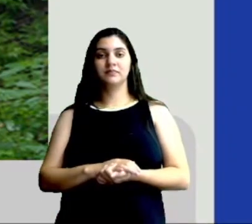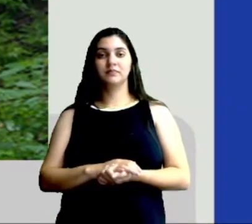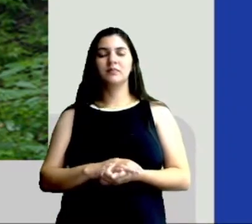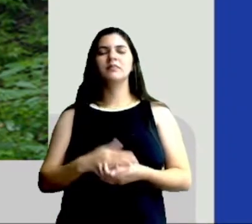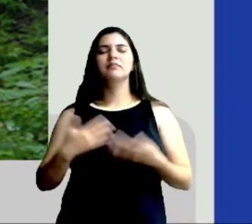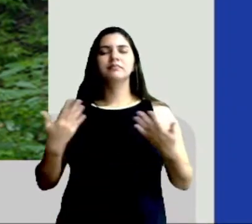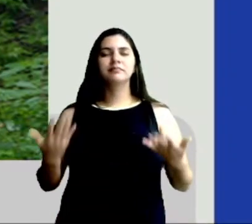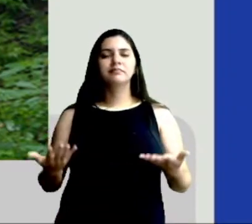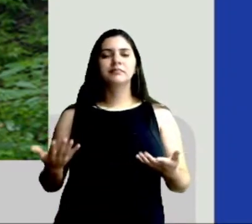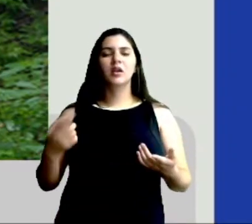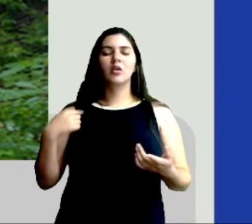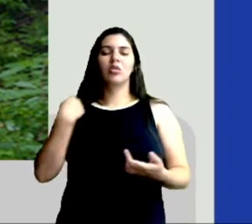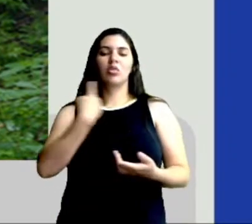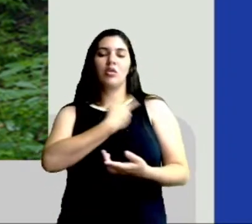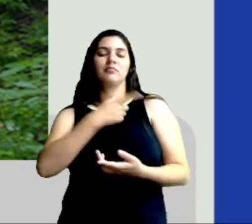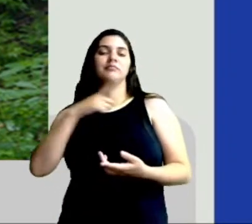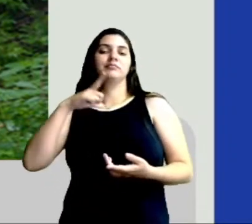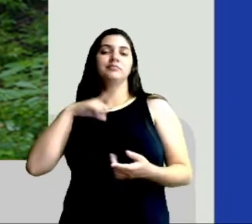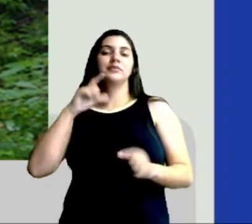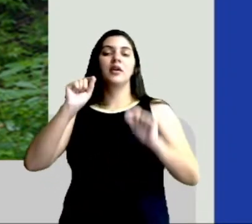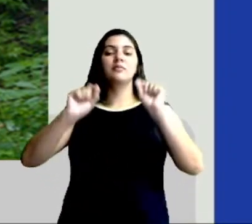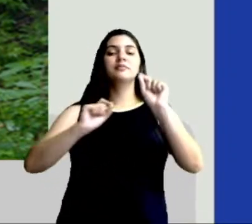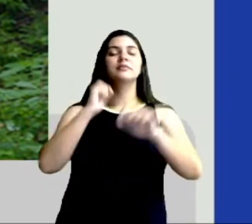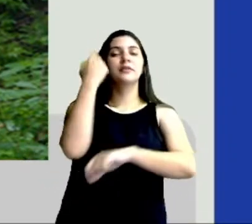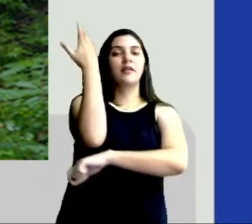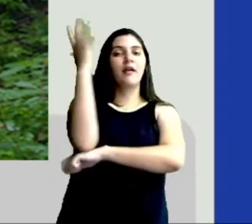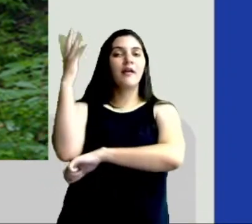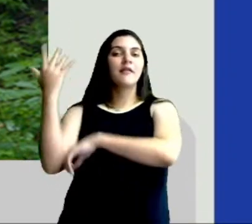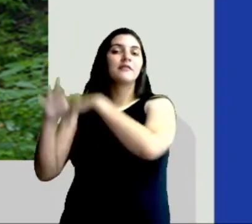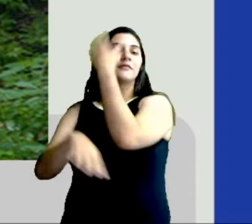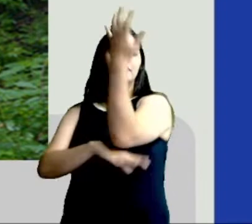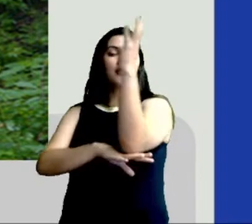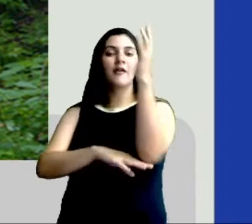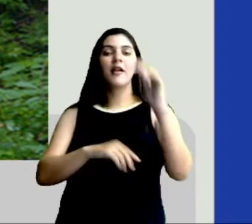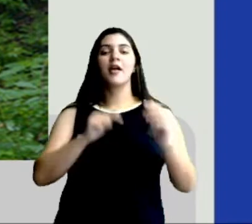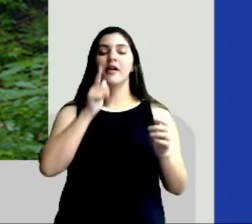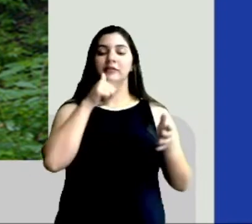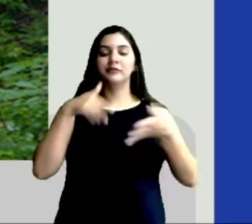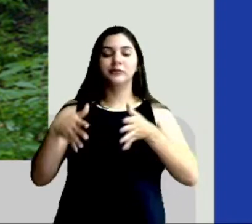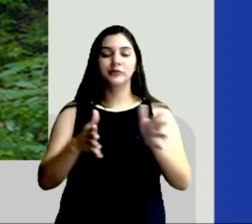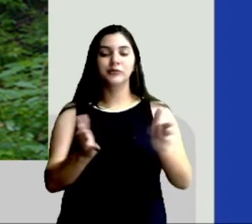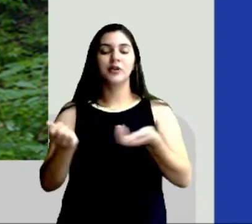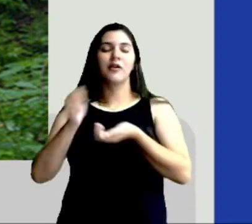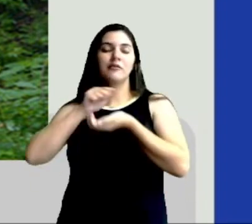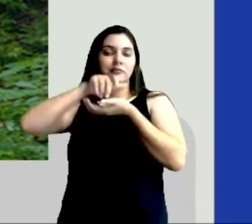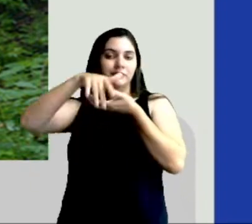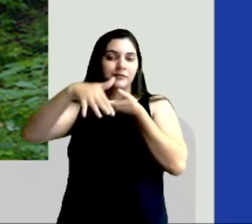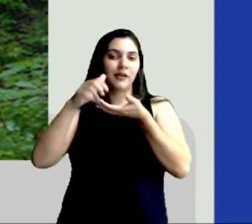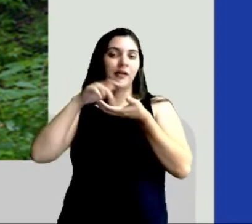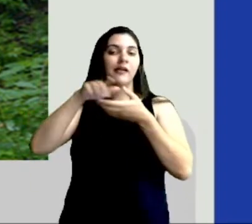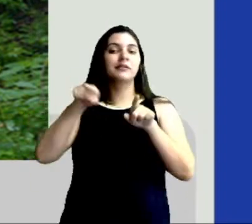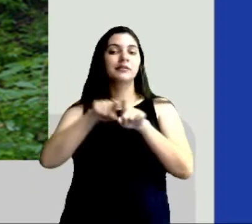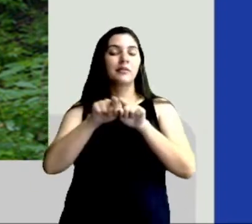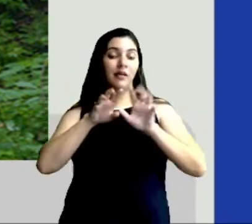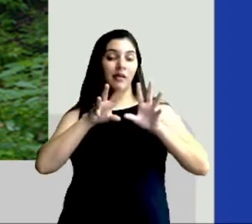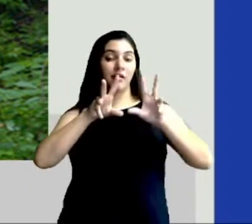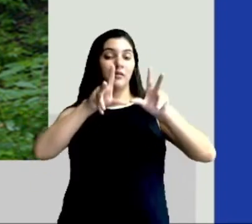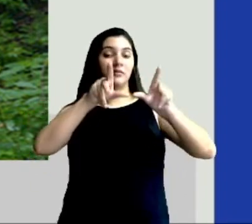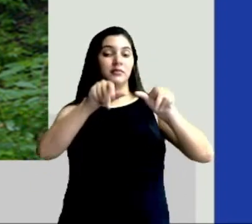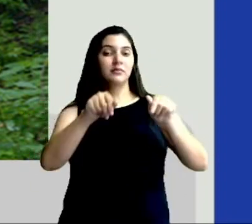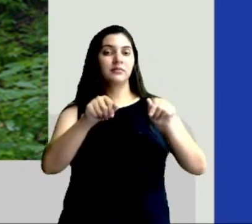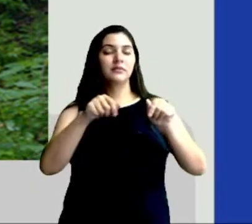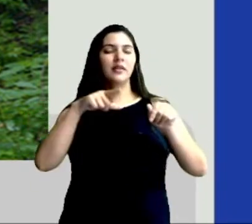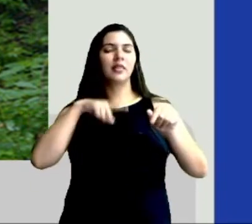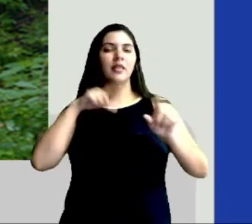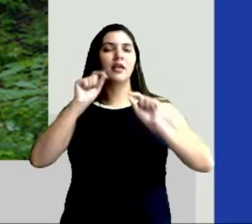E aí, nós temos aí uma floresta, né, com rios, cachoeiras e animais silvestres. E isso